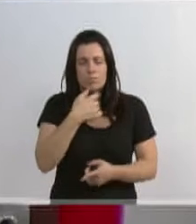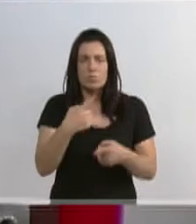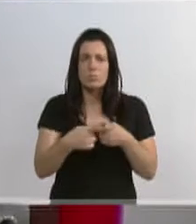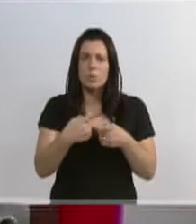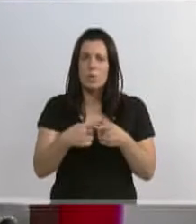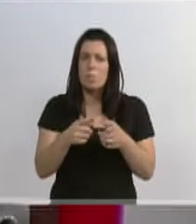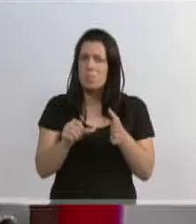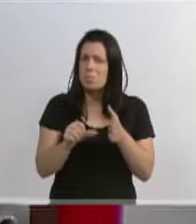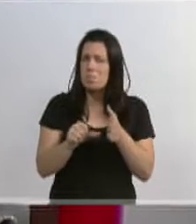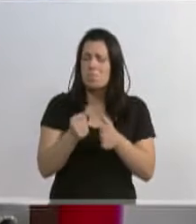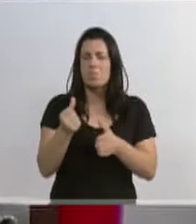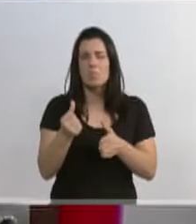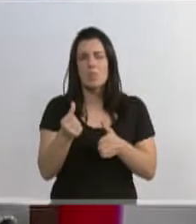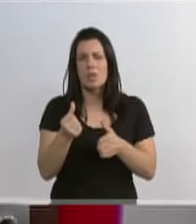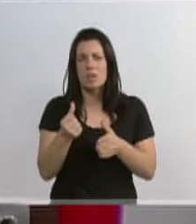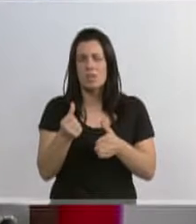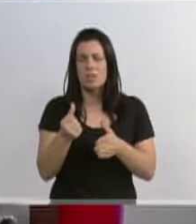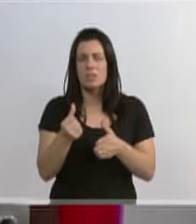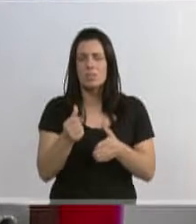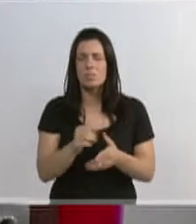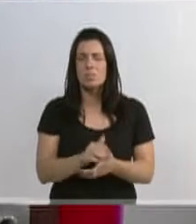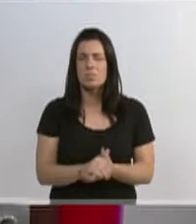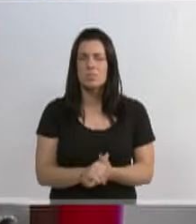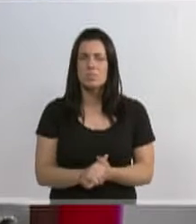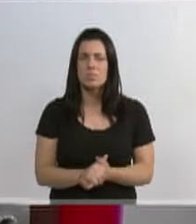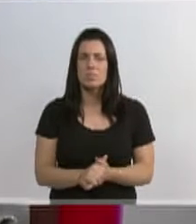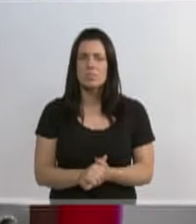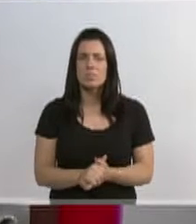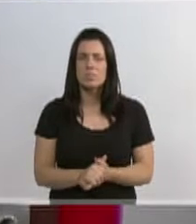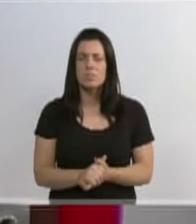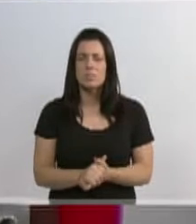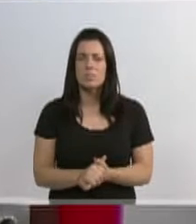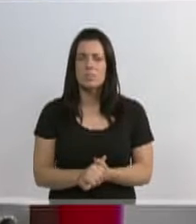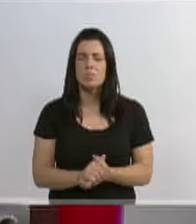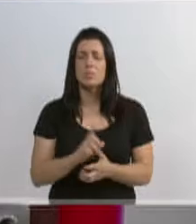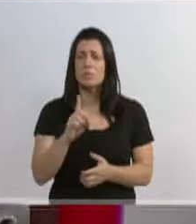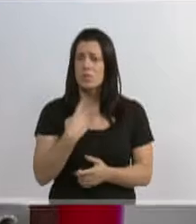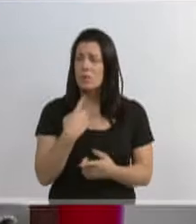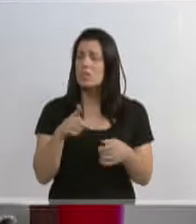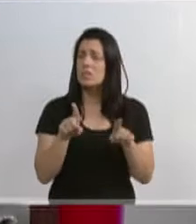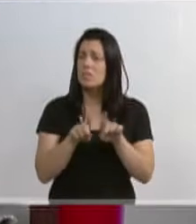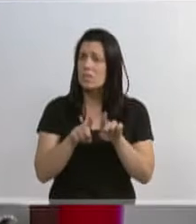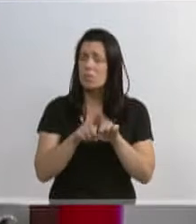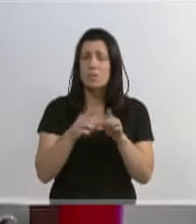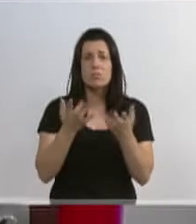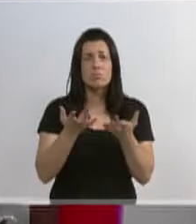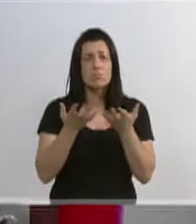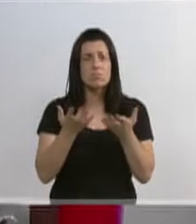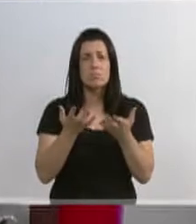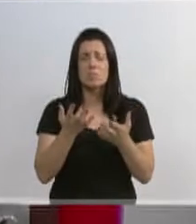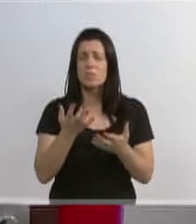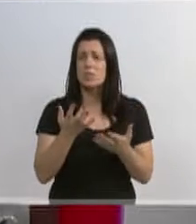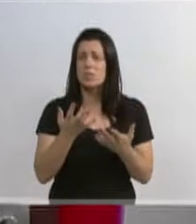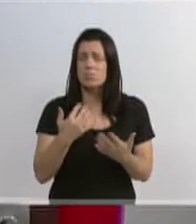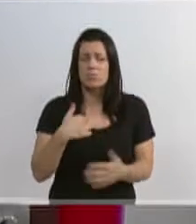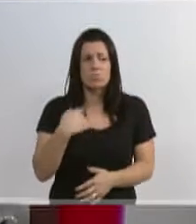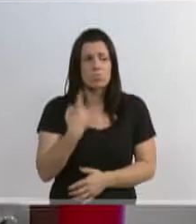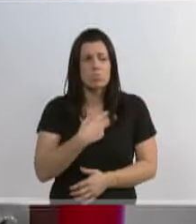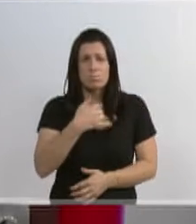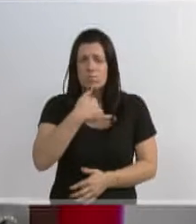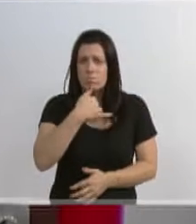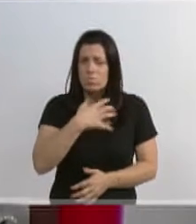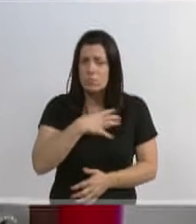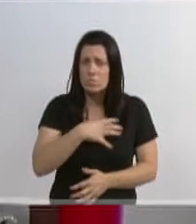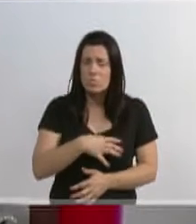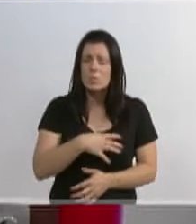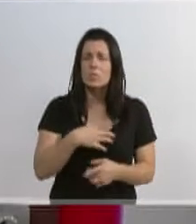primeira impressão, acredito que todos nós também ficamos, de certa forma, desiludidos quando